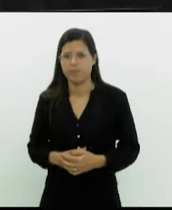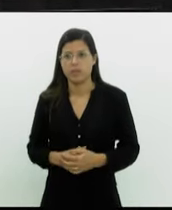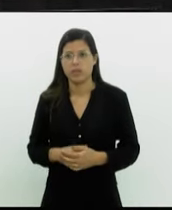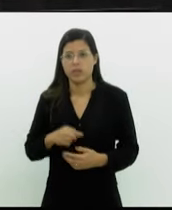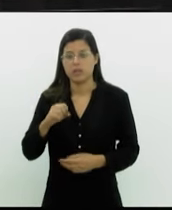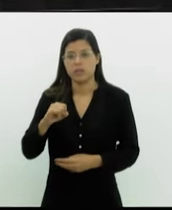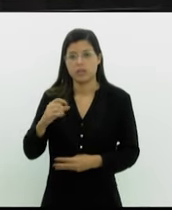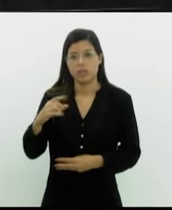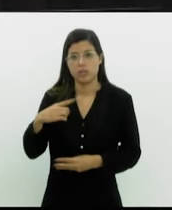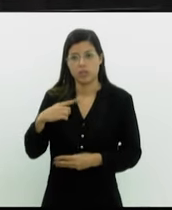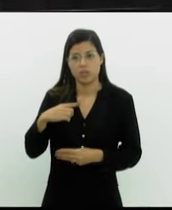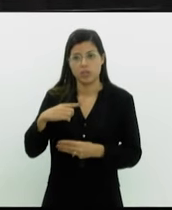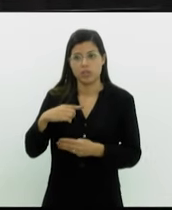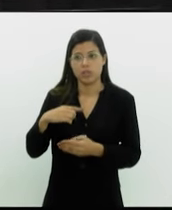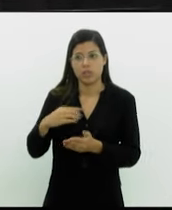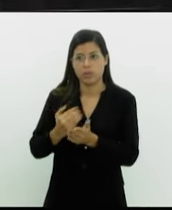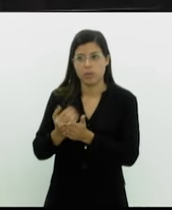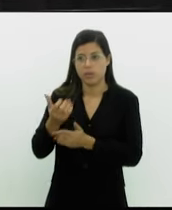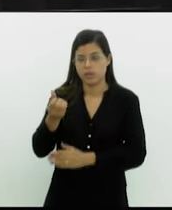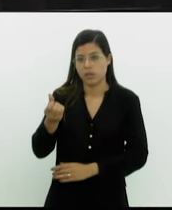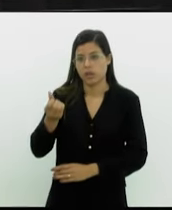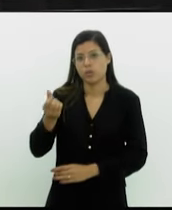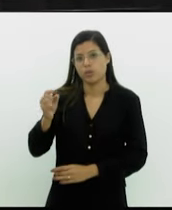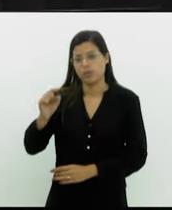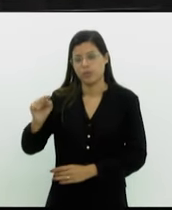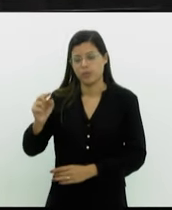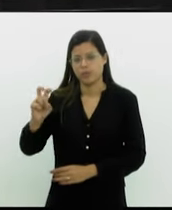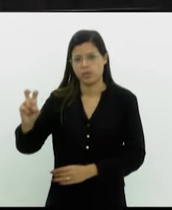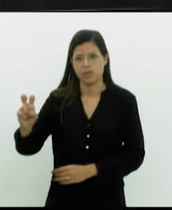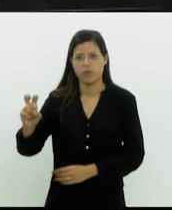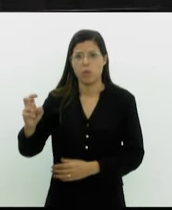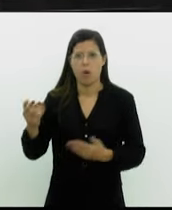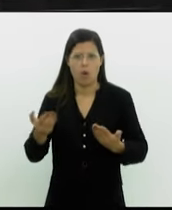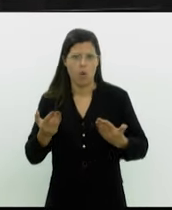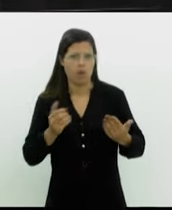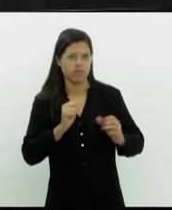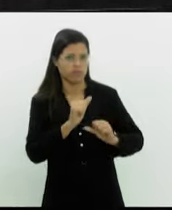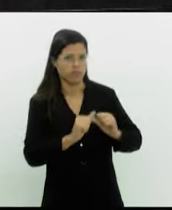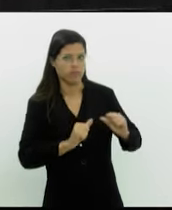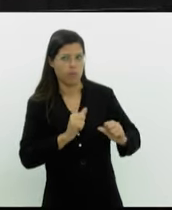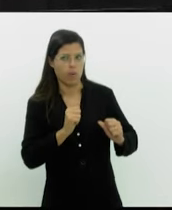na inicial que pagar 6,5 e vamos pagar